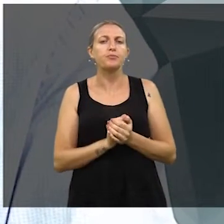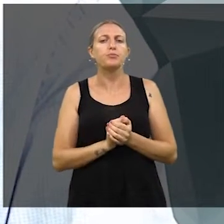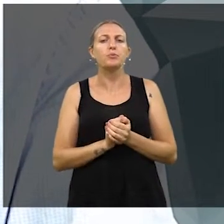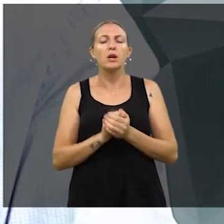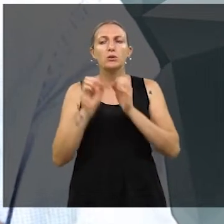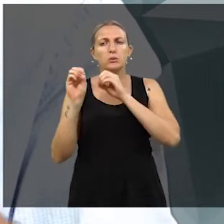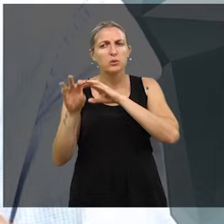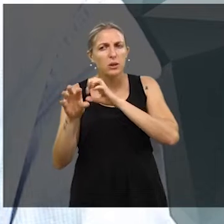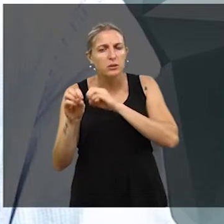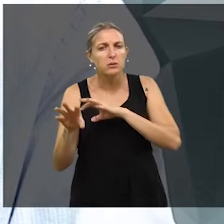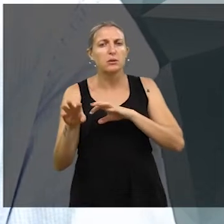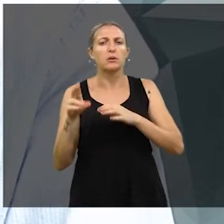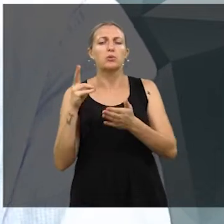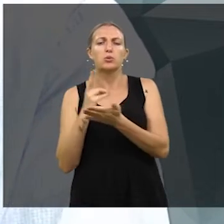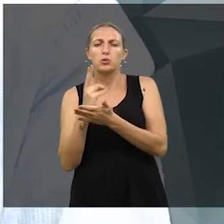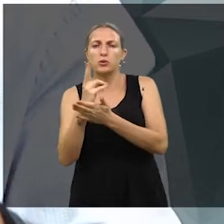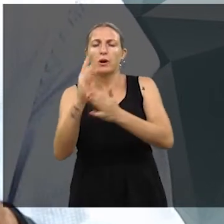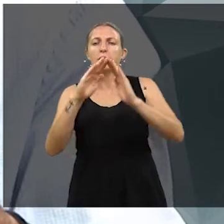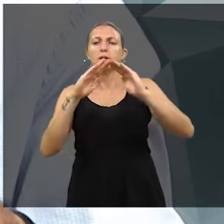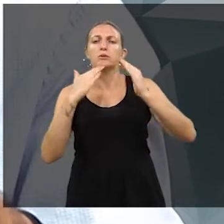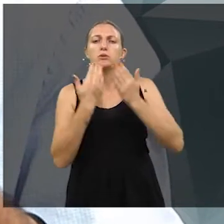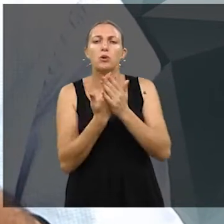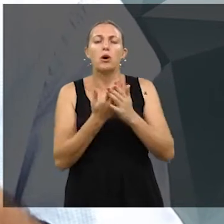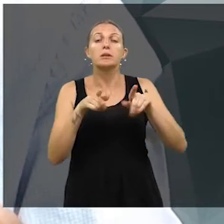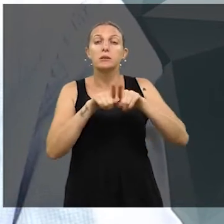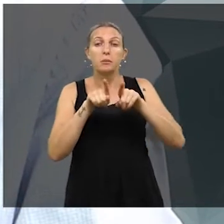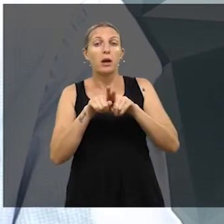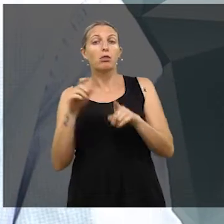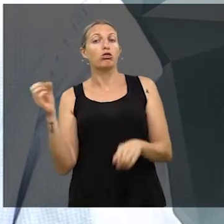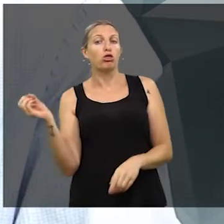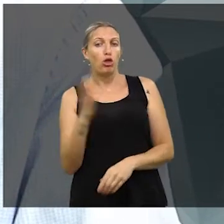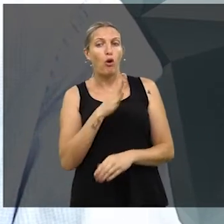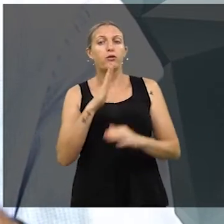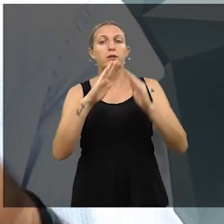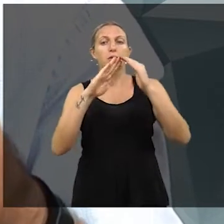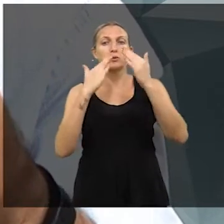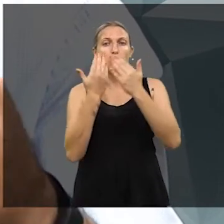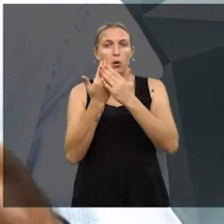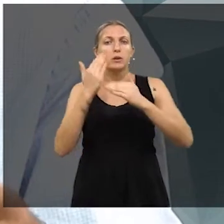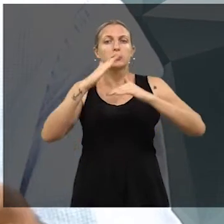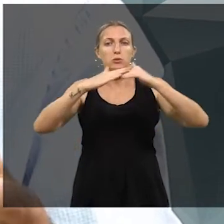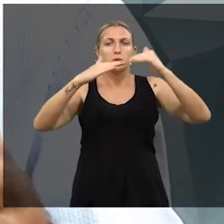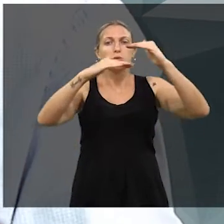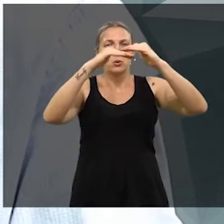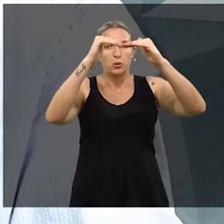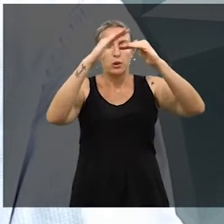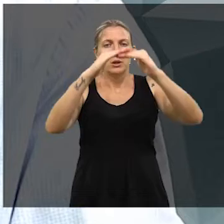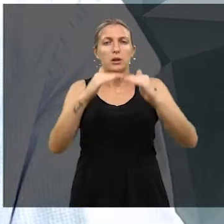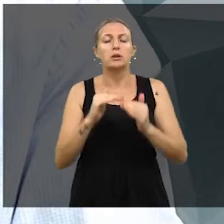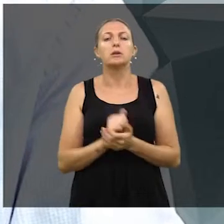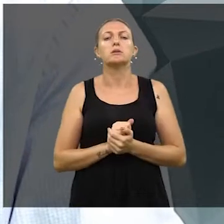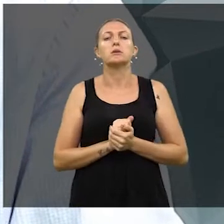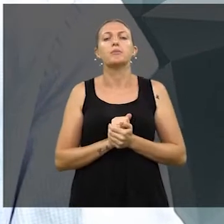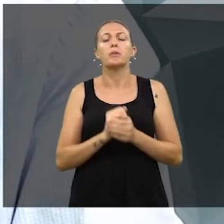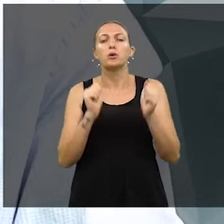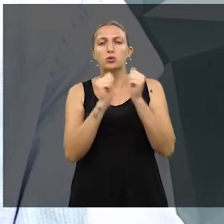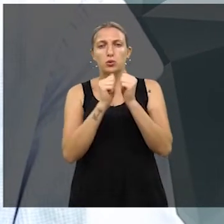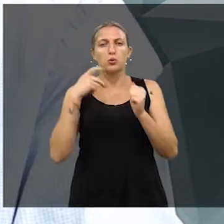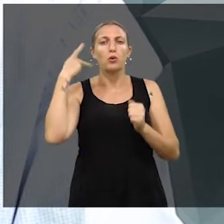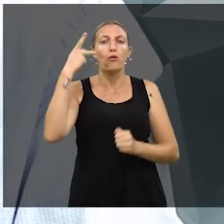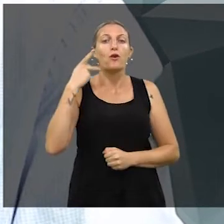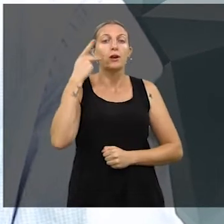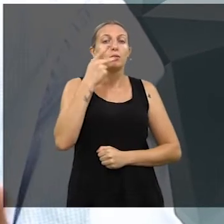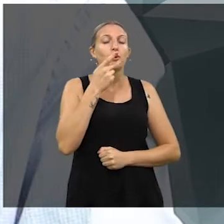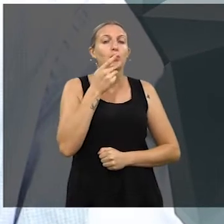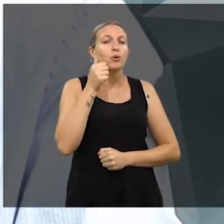educação, a questão da continuidade das escolas, as novas escolas lá do Maria Clara, do Caras Pintadas, junto com a nossa vereadora